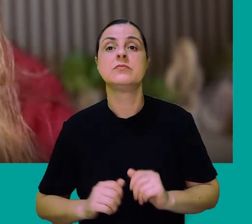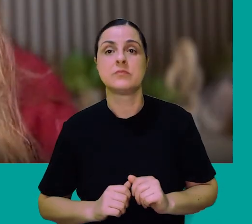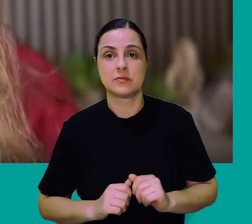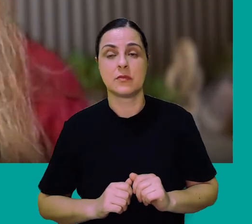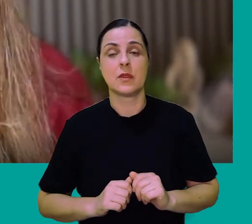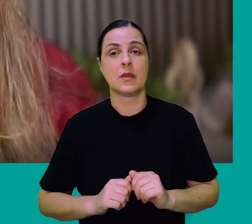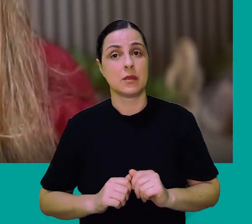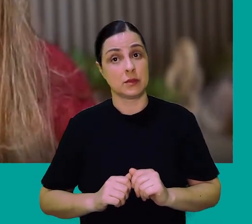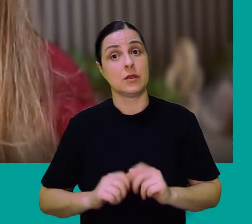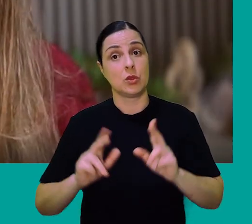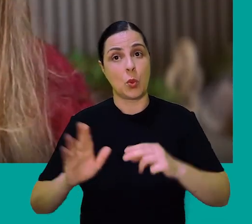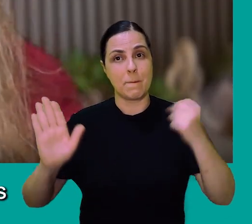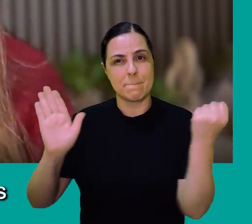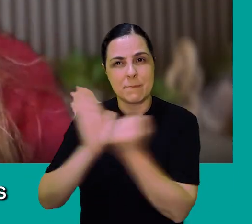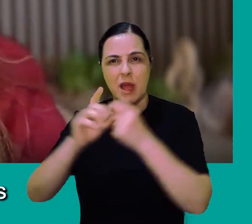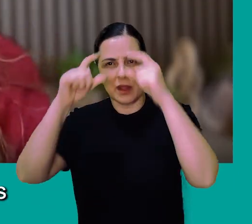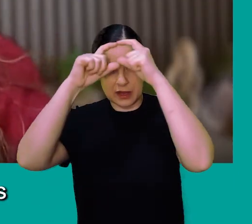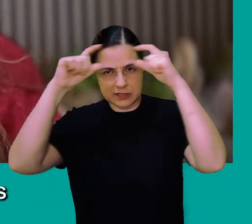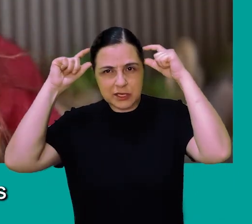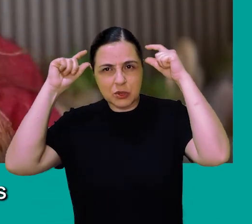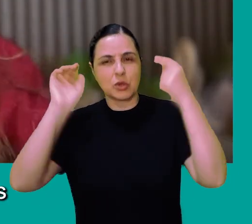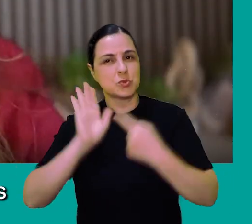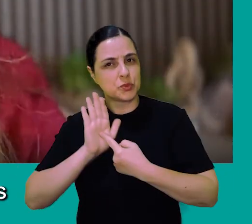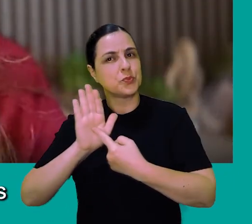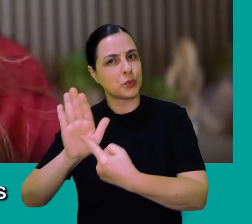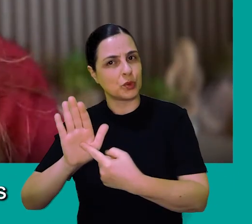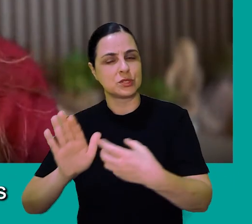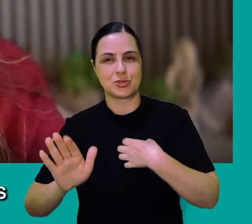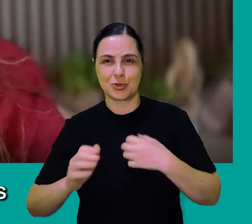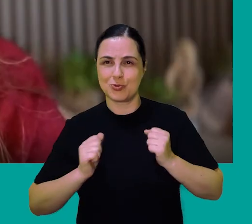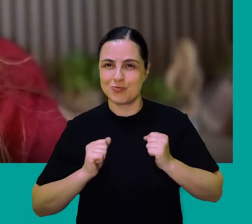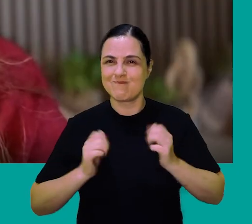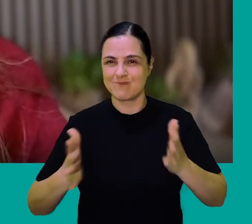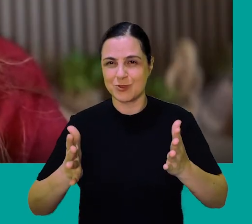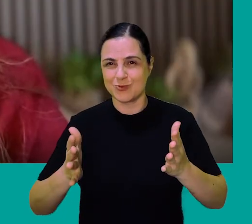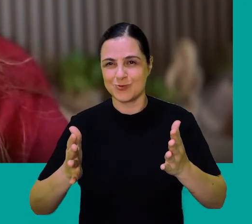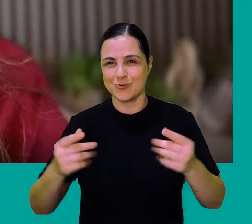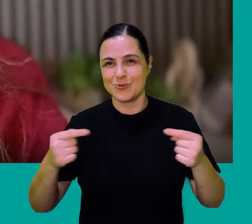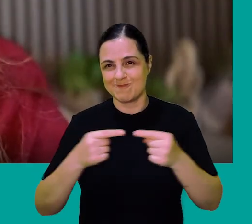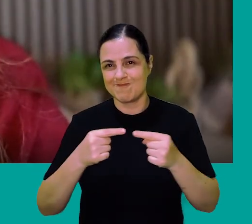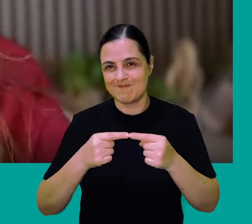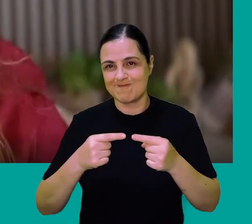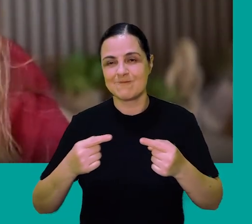exemplo, alguns estereótipos, né, alguns comportamentos, algumas